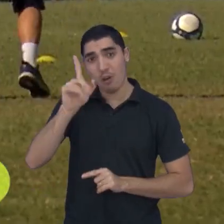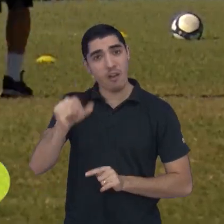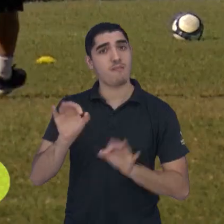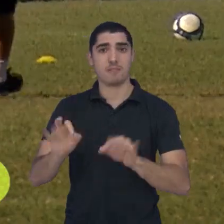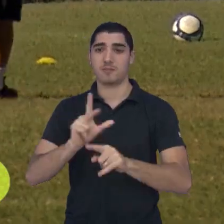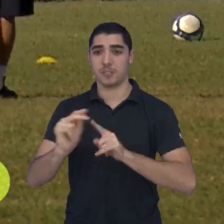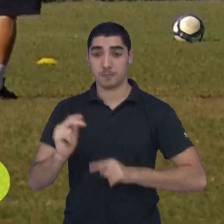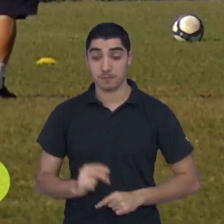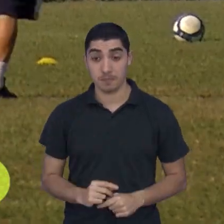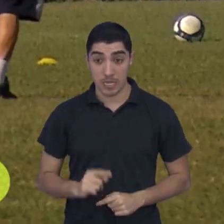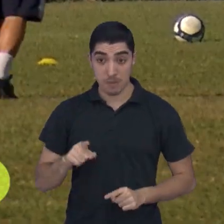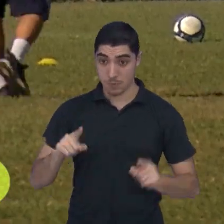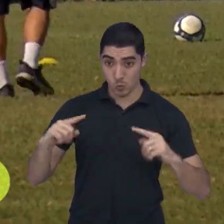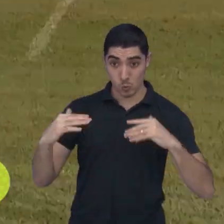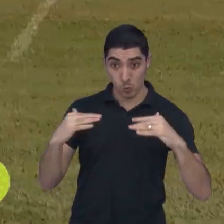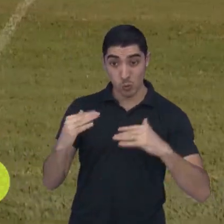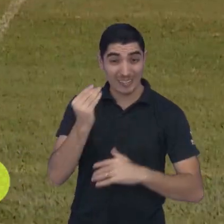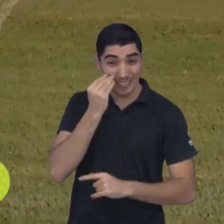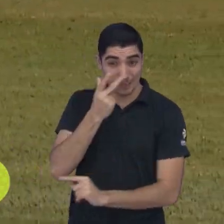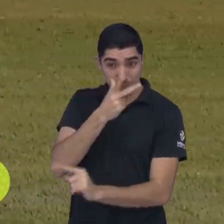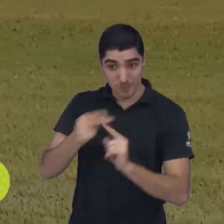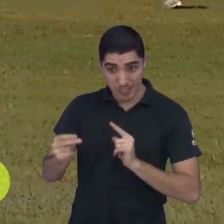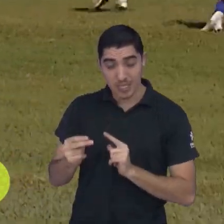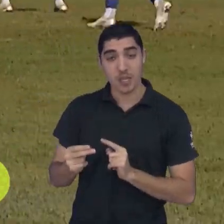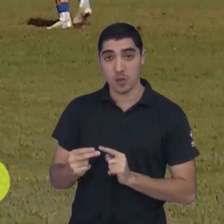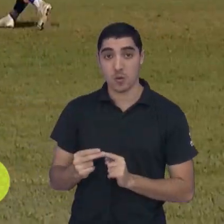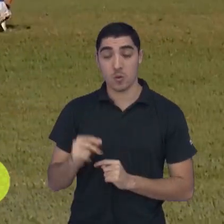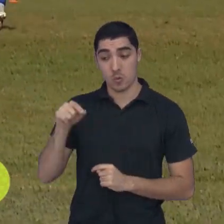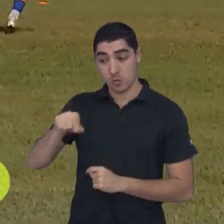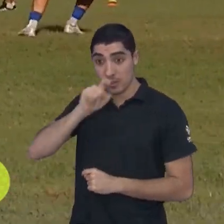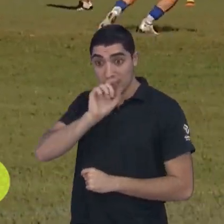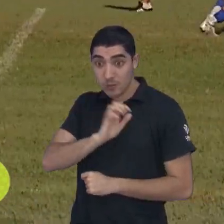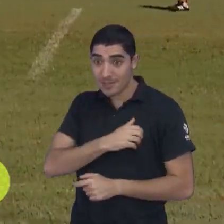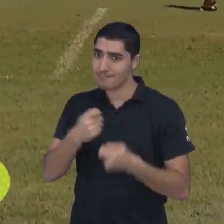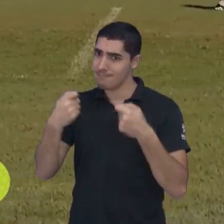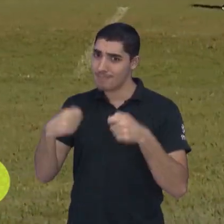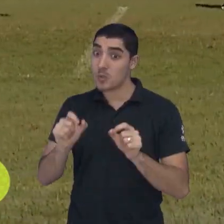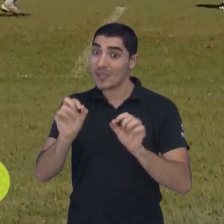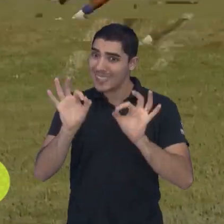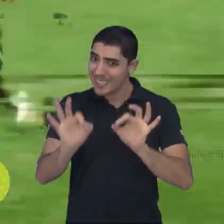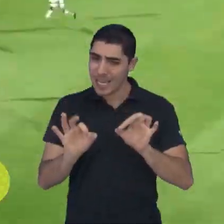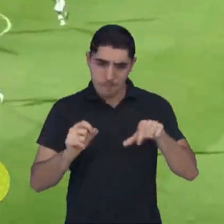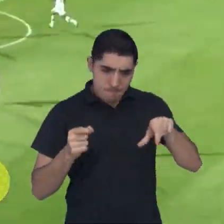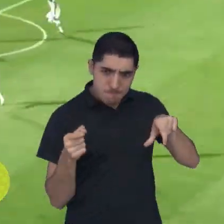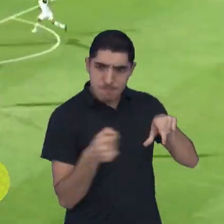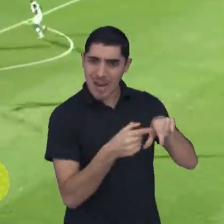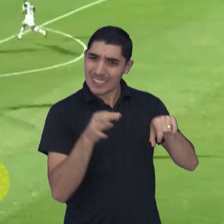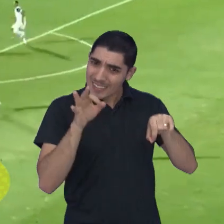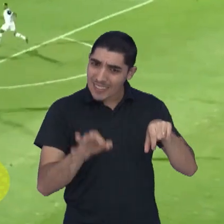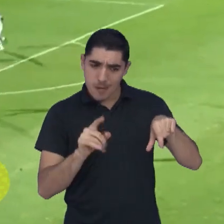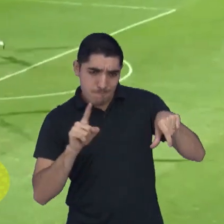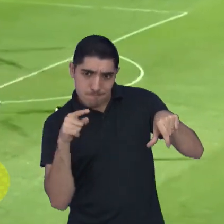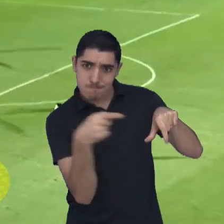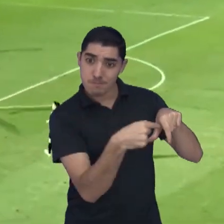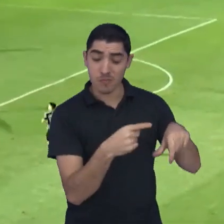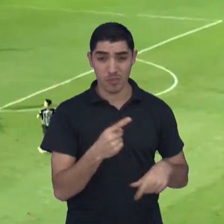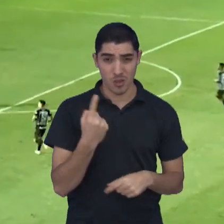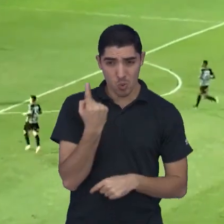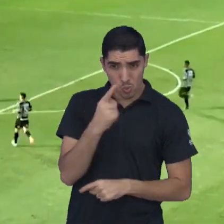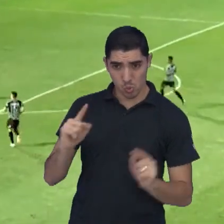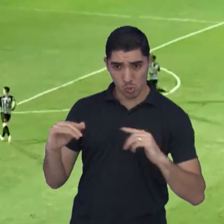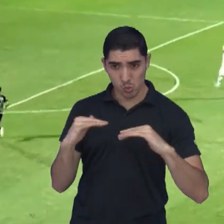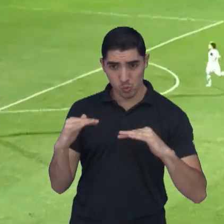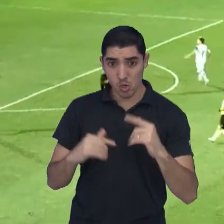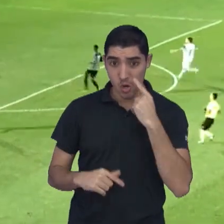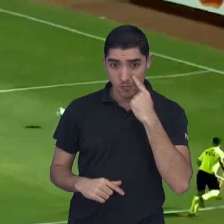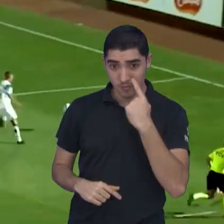para vencer o duelo contra o Netuno, o São José precisa caprichar na pontaria. Na última derrota contra o Maringá,